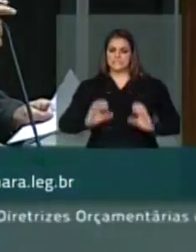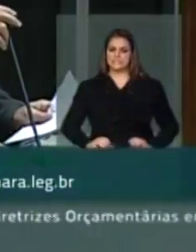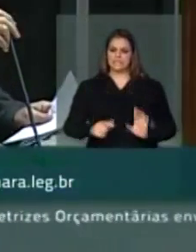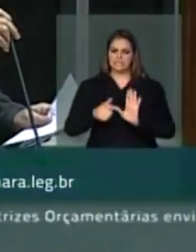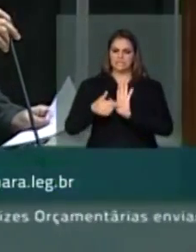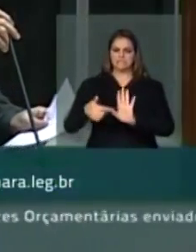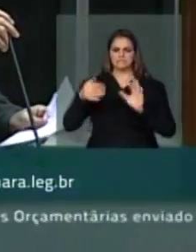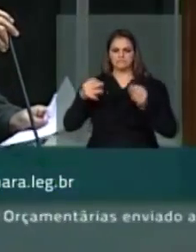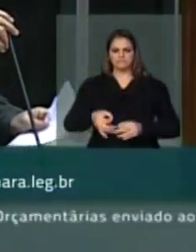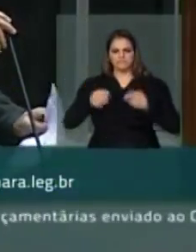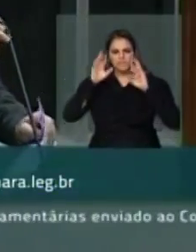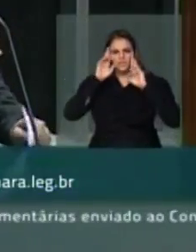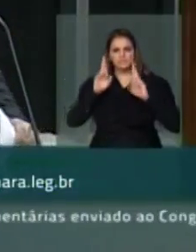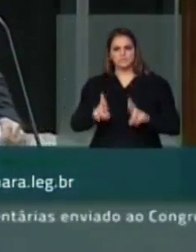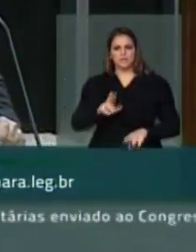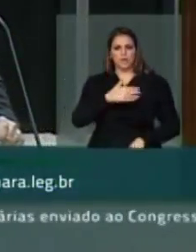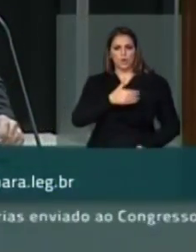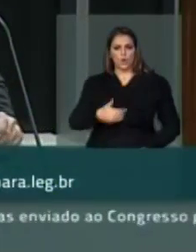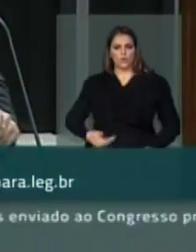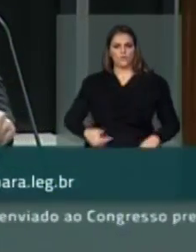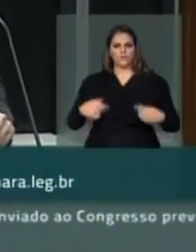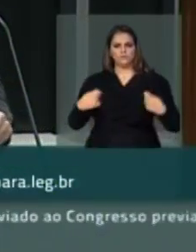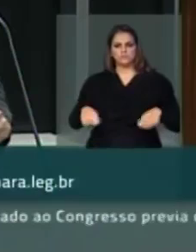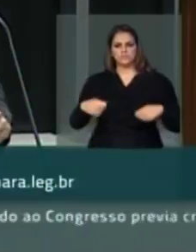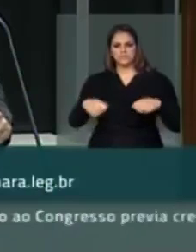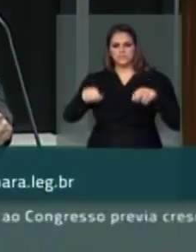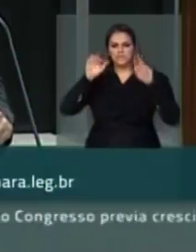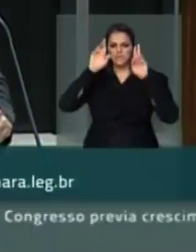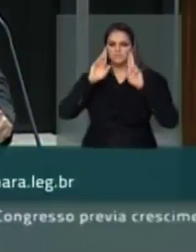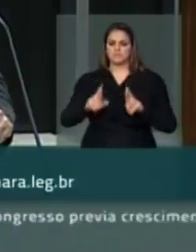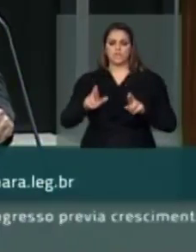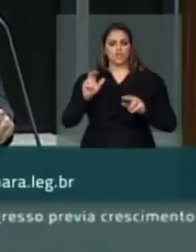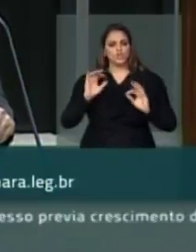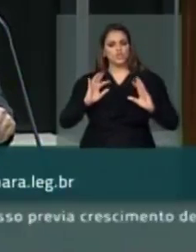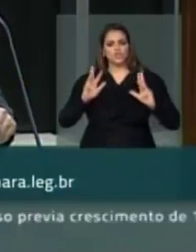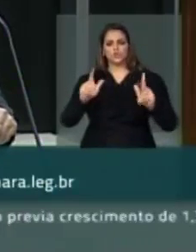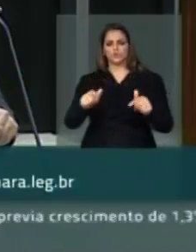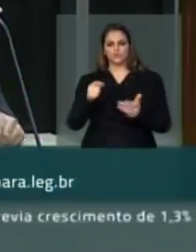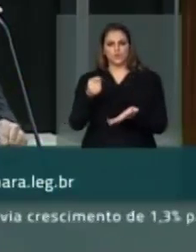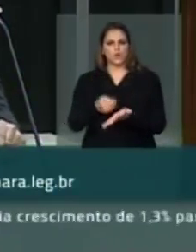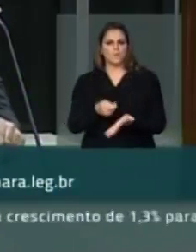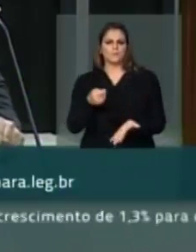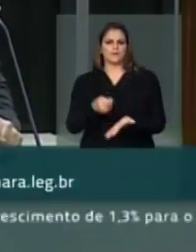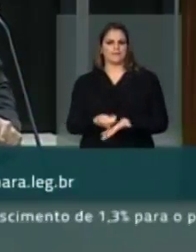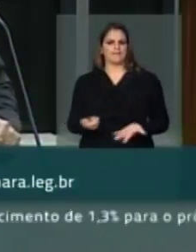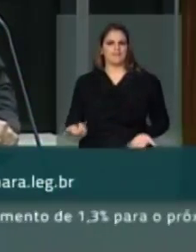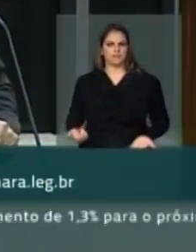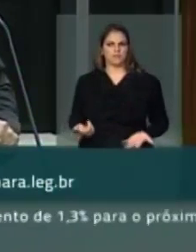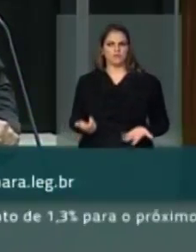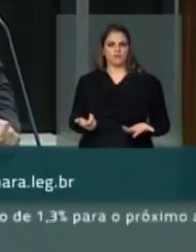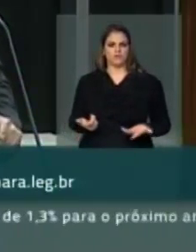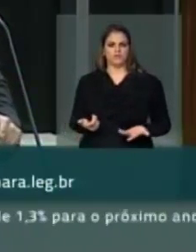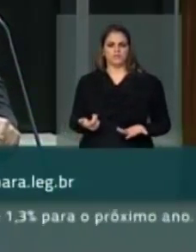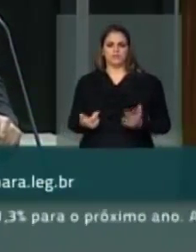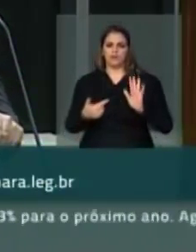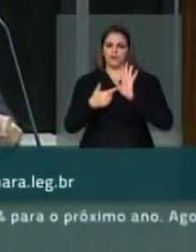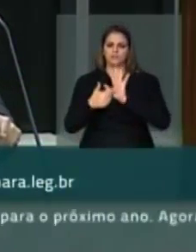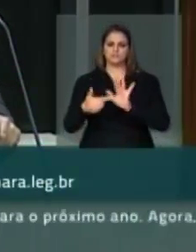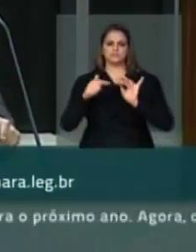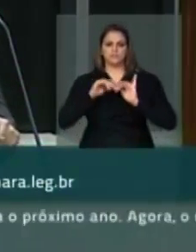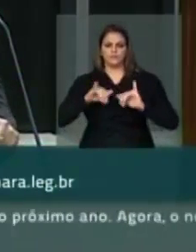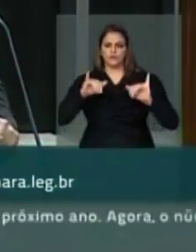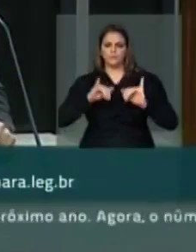afirme que os governos e as instituições como um todo sejam obrigadas a fornecer